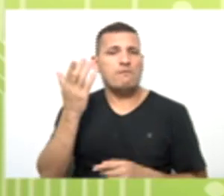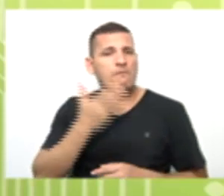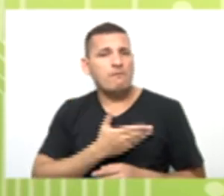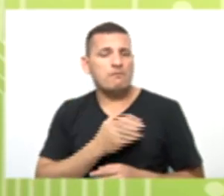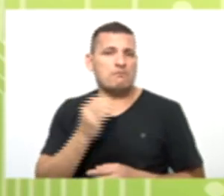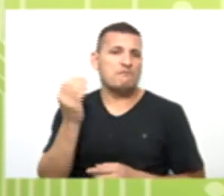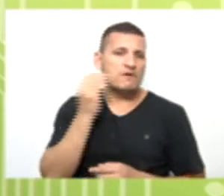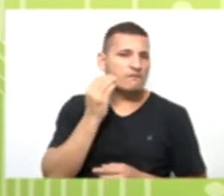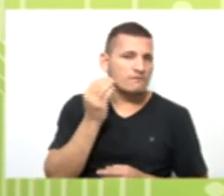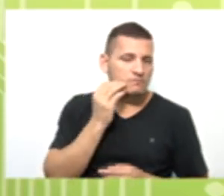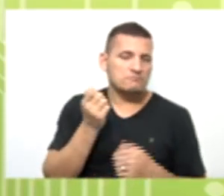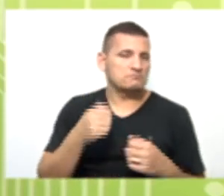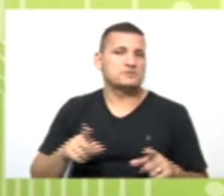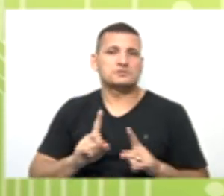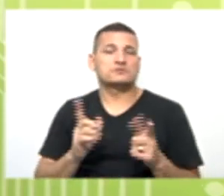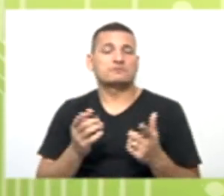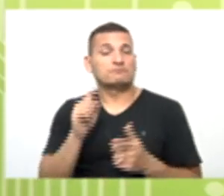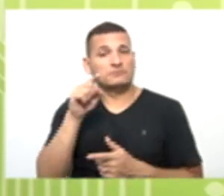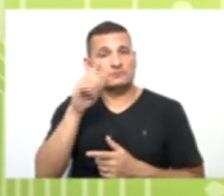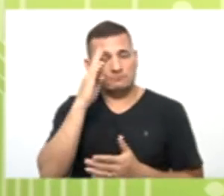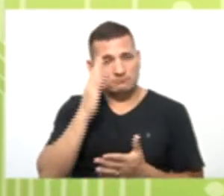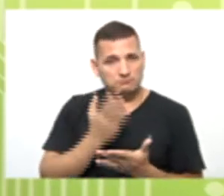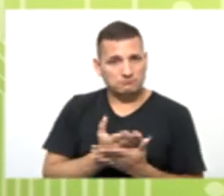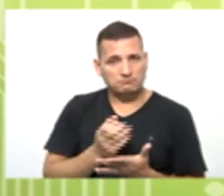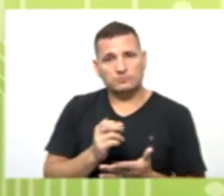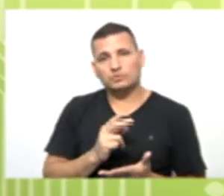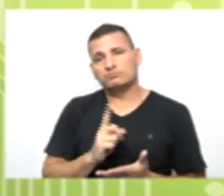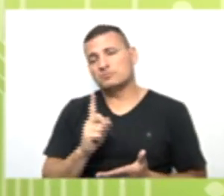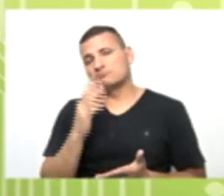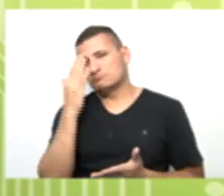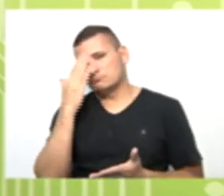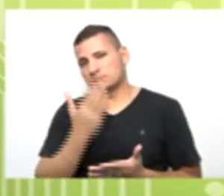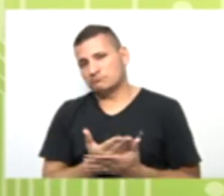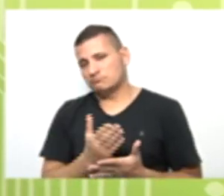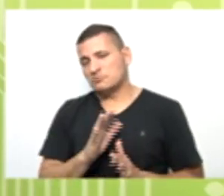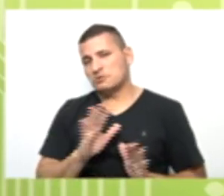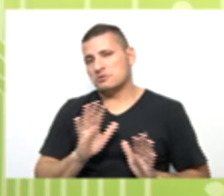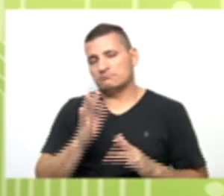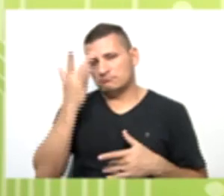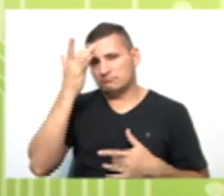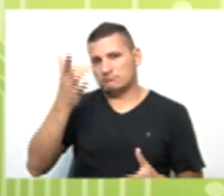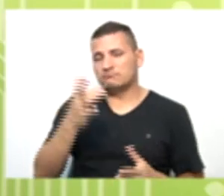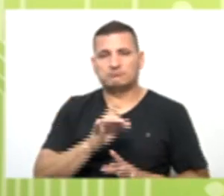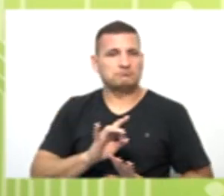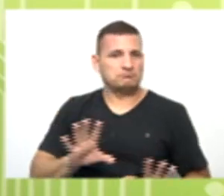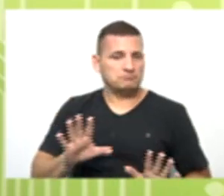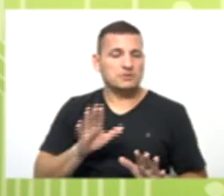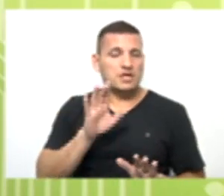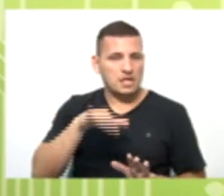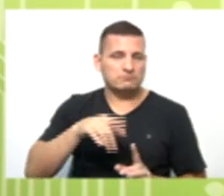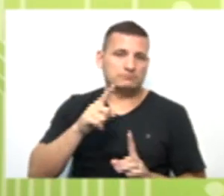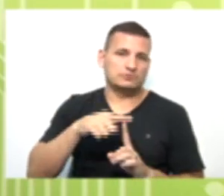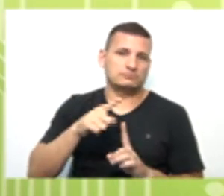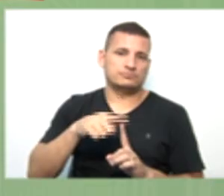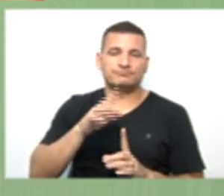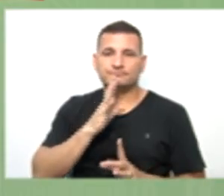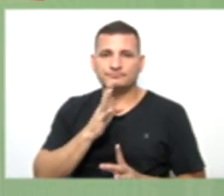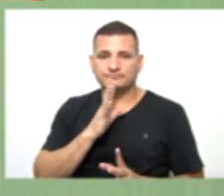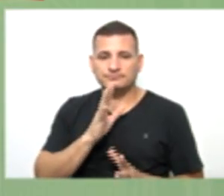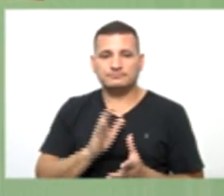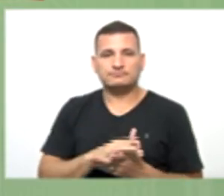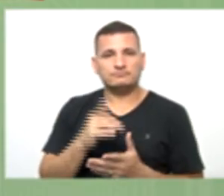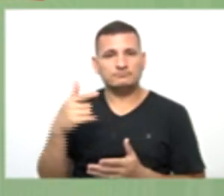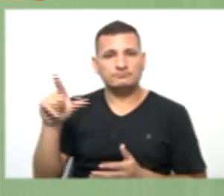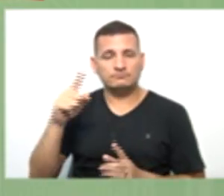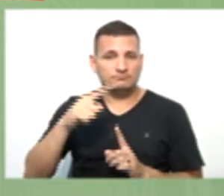verificação. Você crê ou não crê, né? É uma questão de fé, é um tipo de conhecimento. O outro tipo de